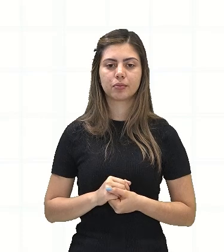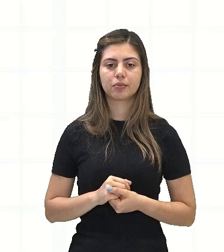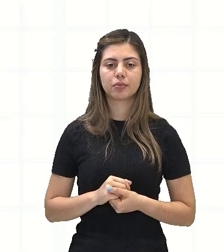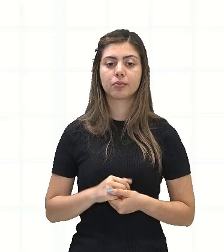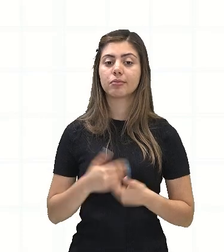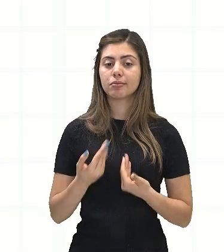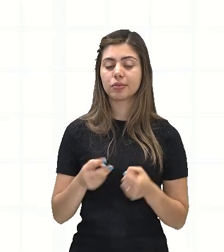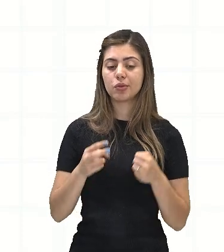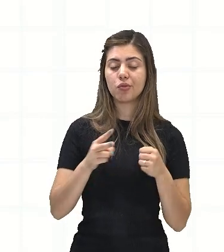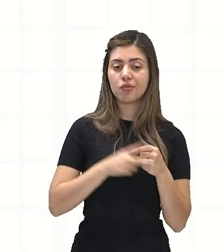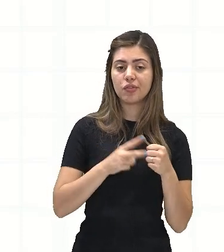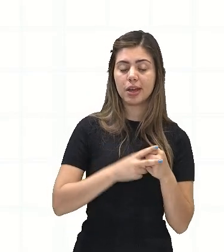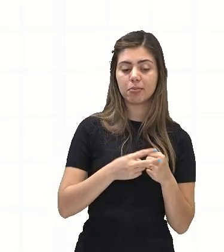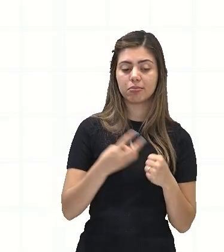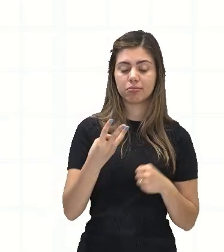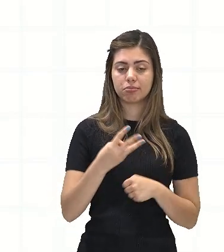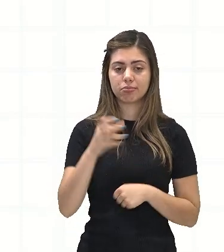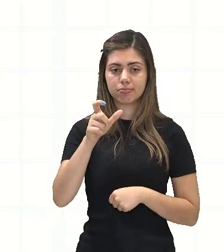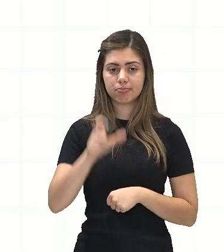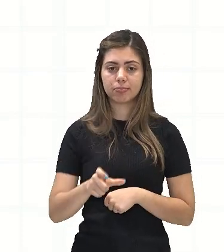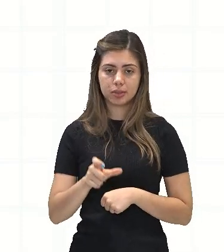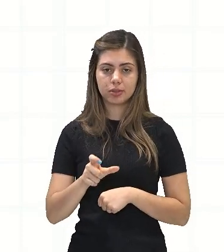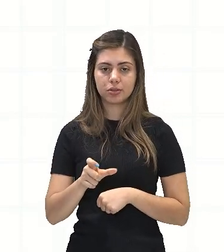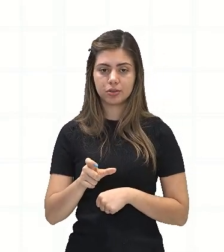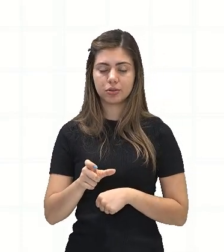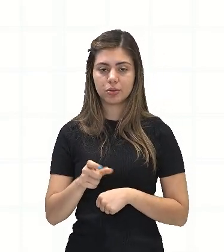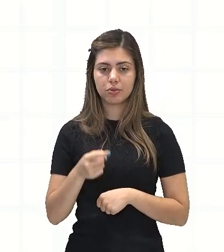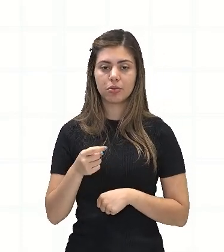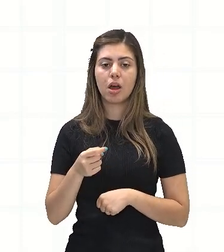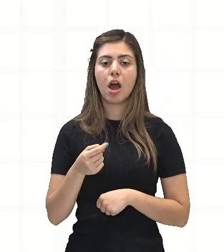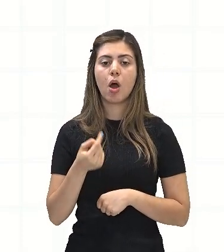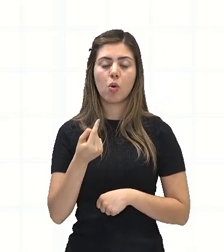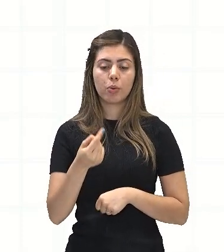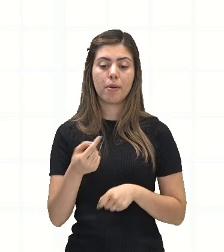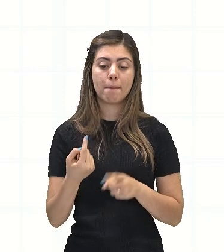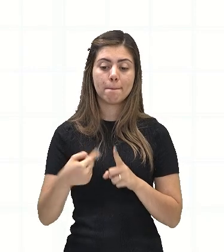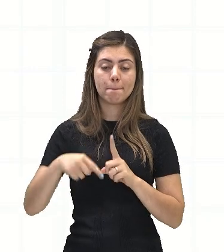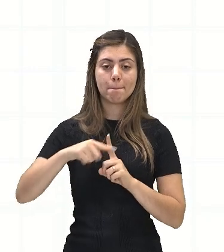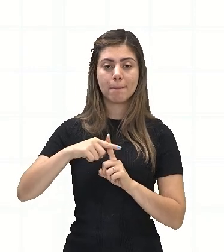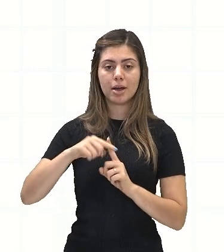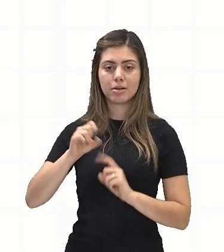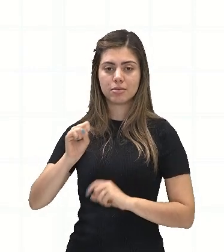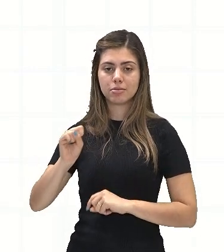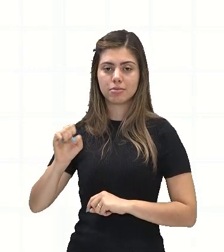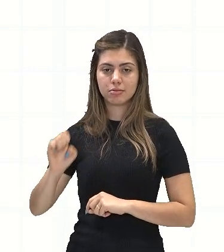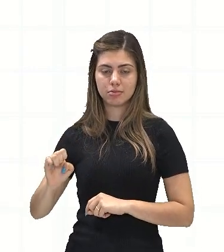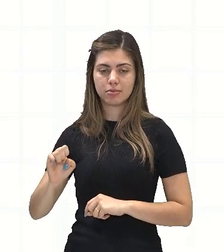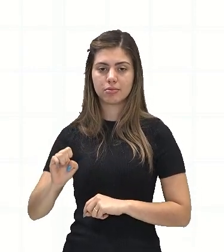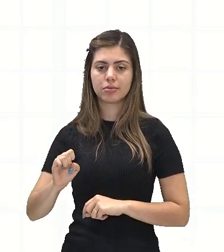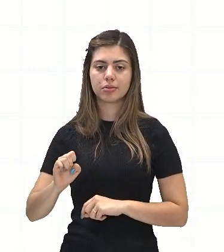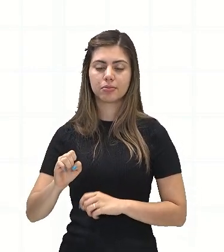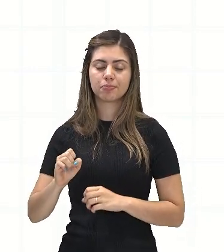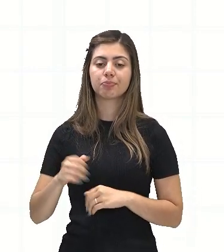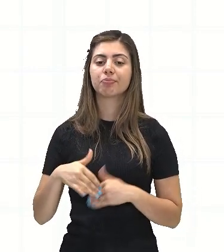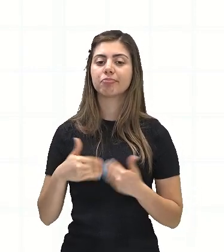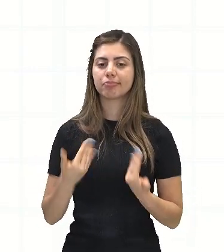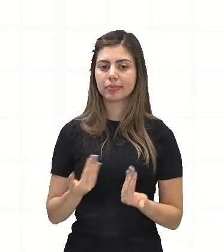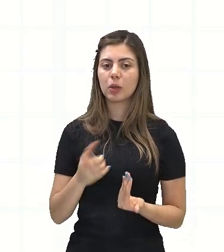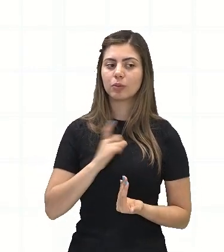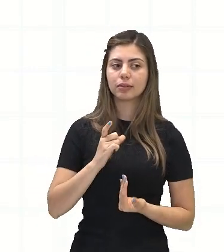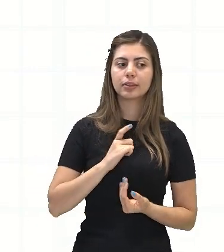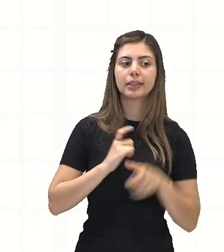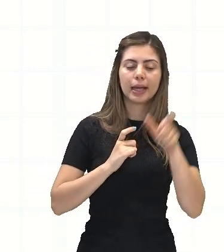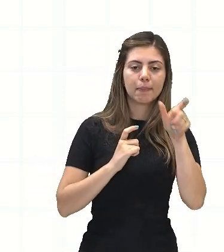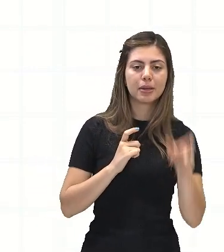na terceira pessoa do singular mais a partícula si. Então, este é mais um caso em que existe o